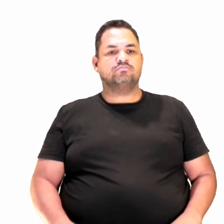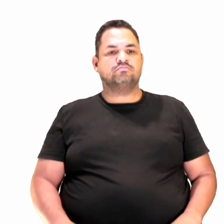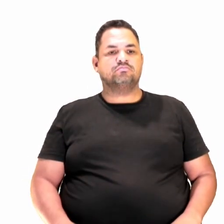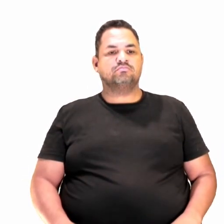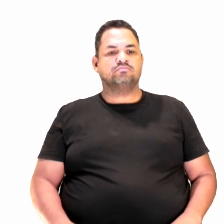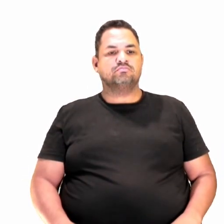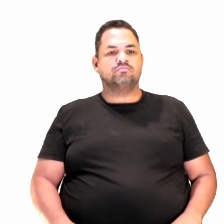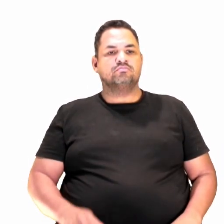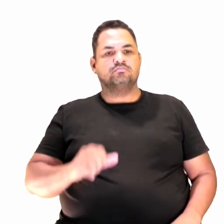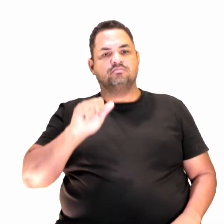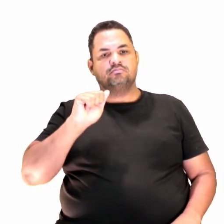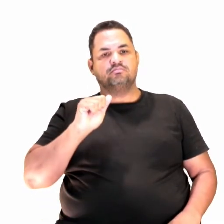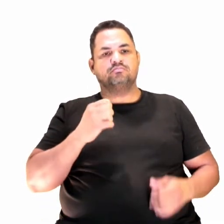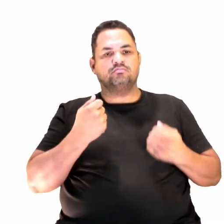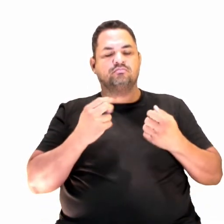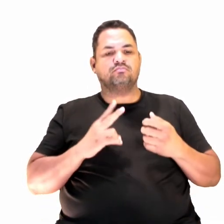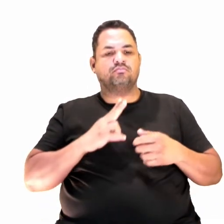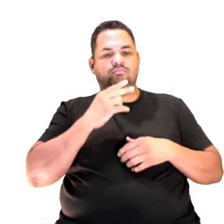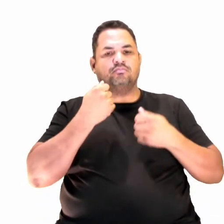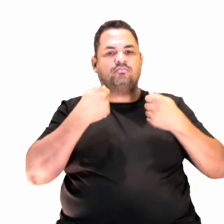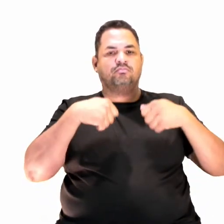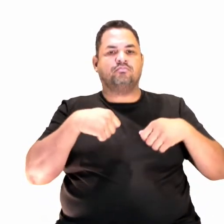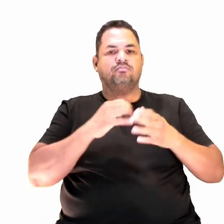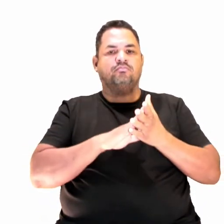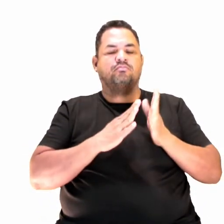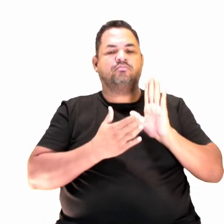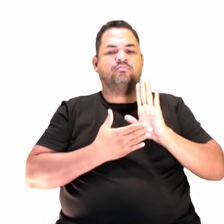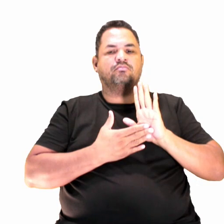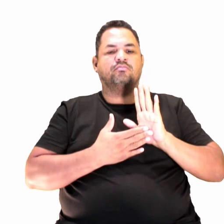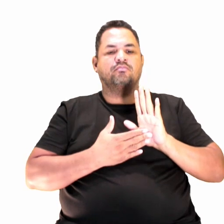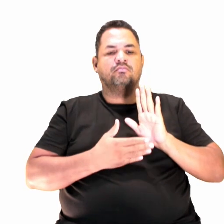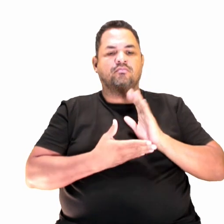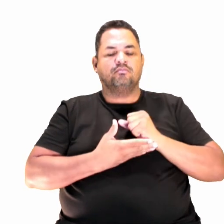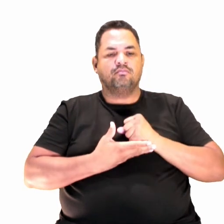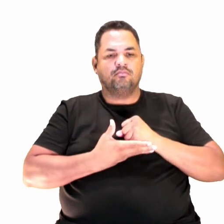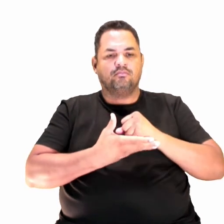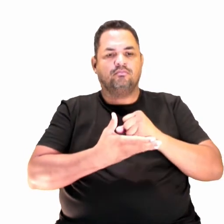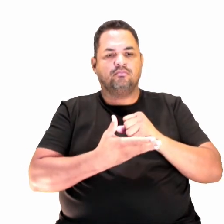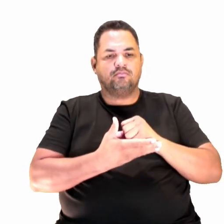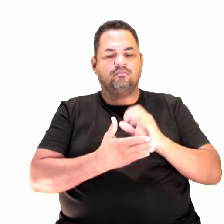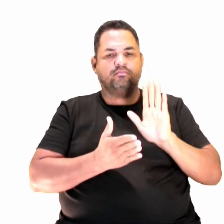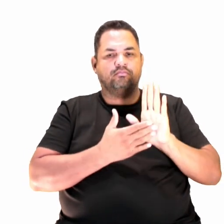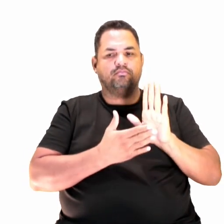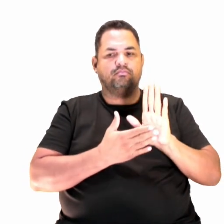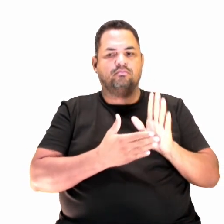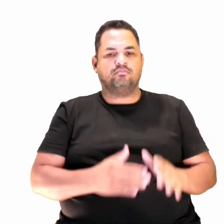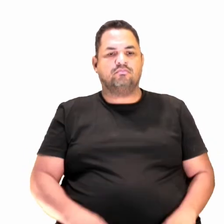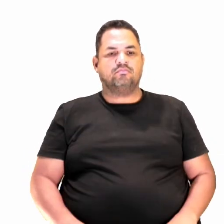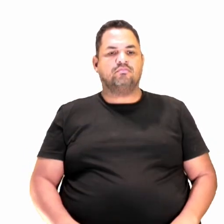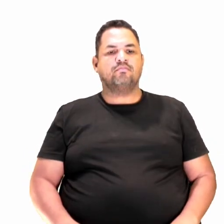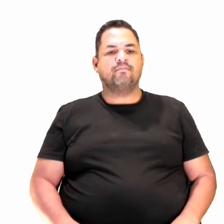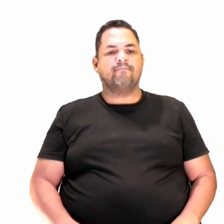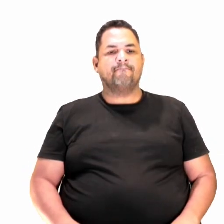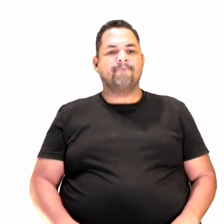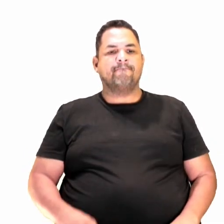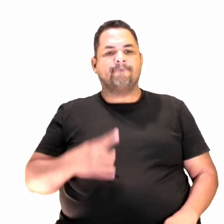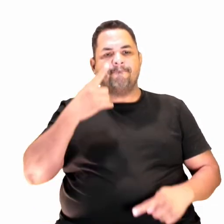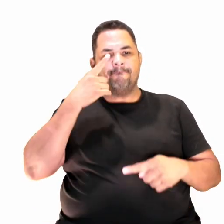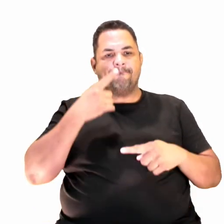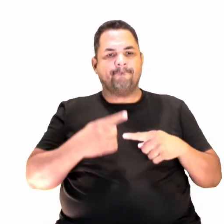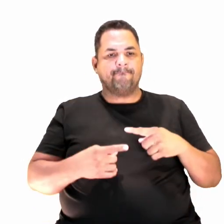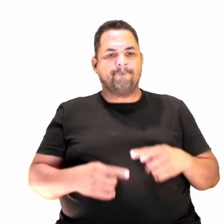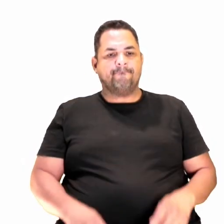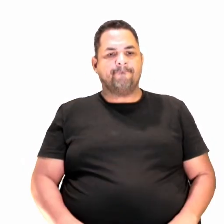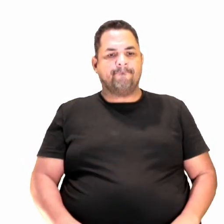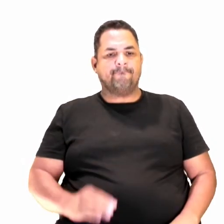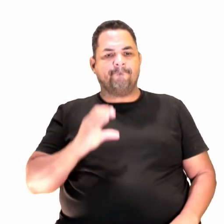Deduction, letra A, forte possibilidade baseada em evidência. Prohibition, vai ficar a